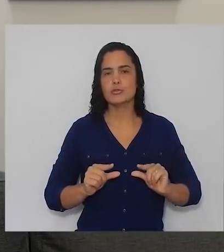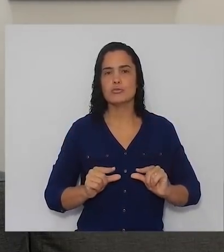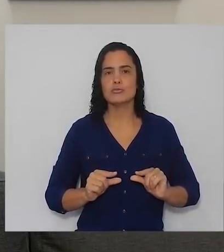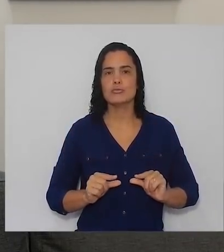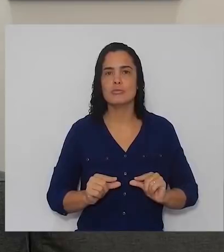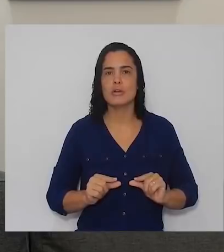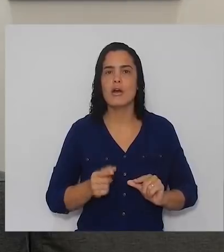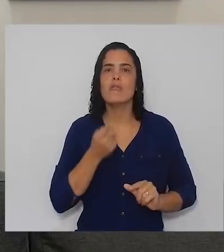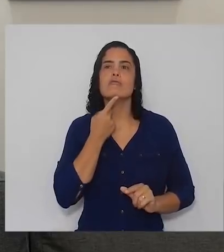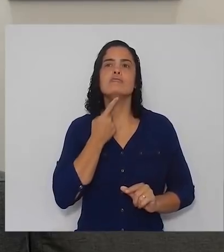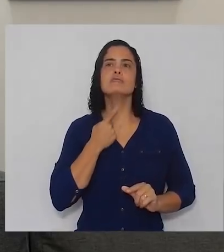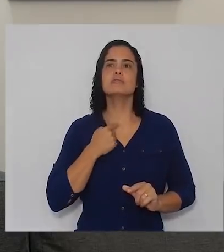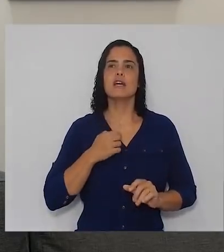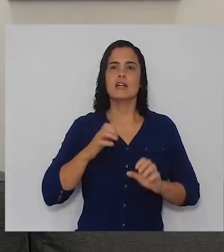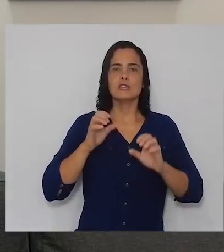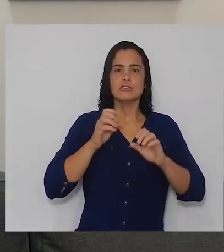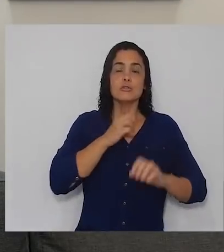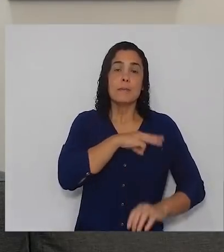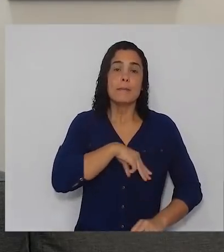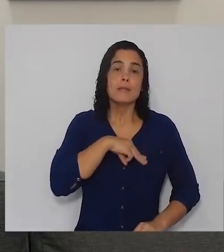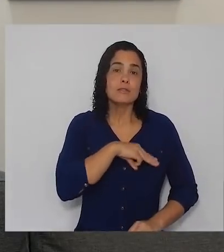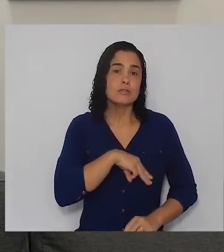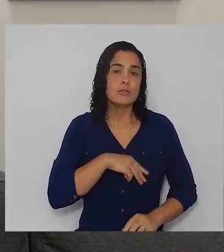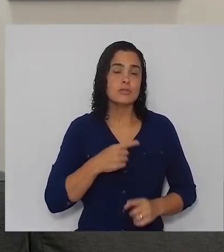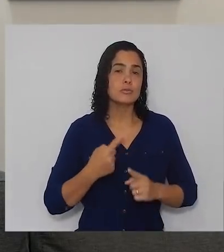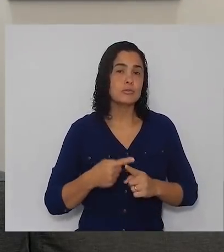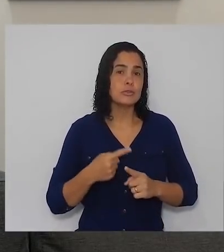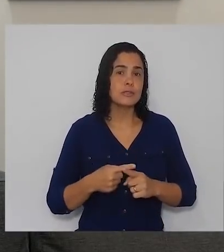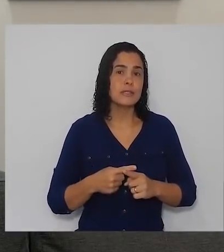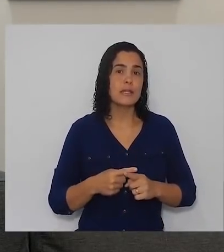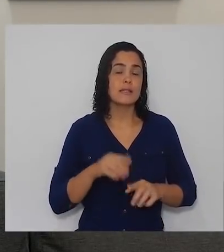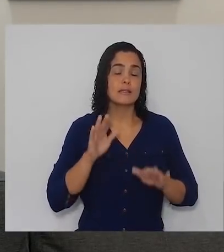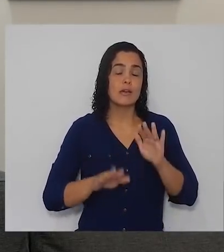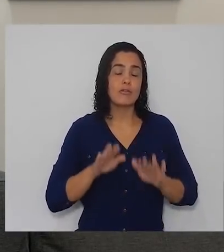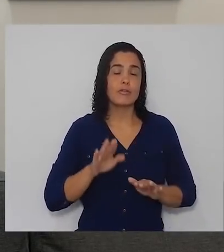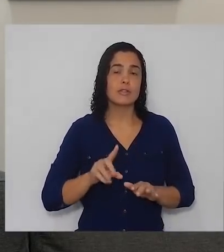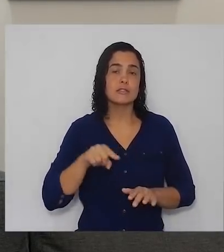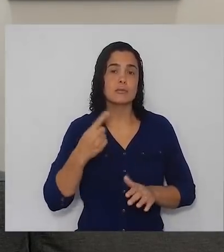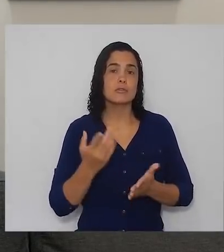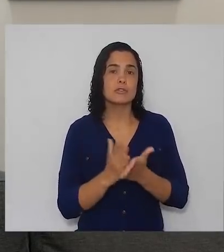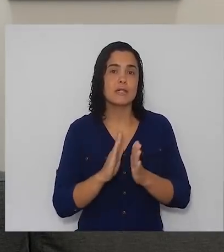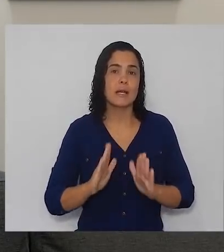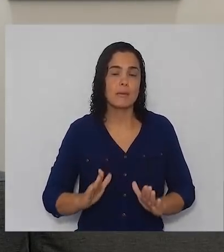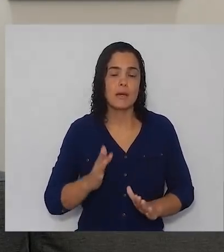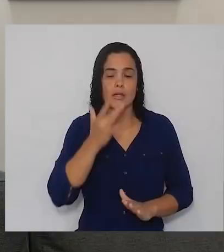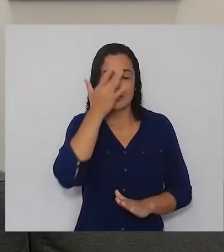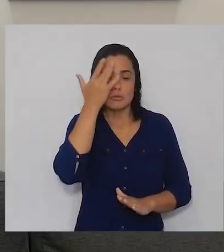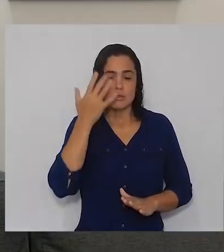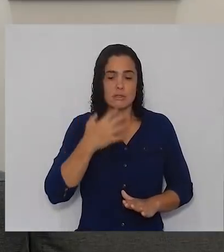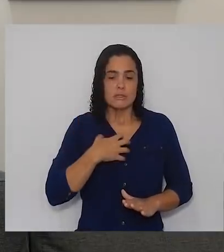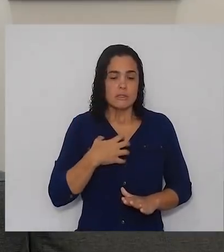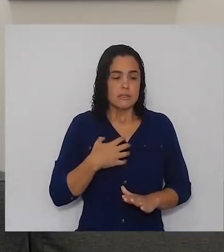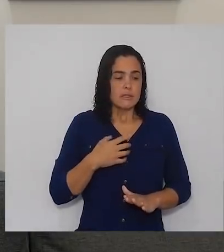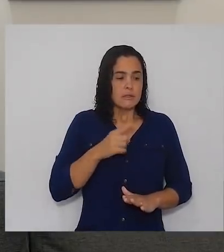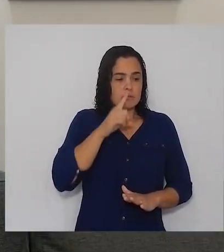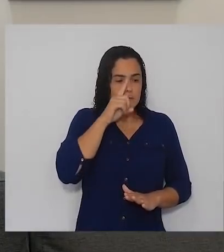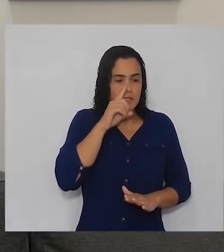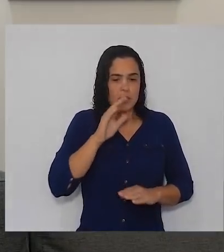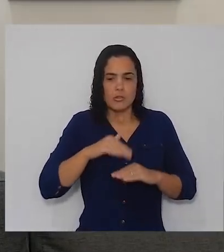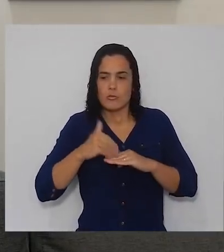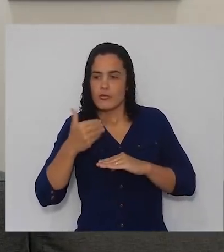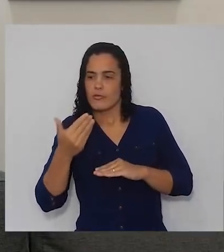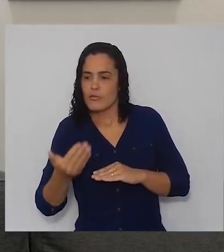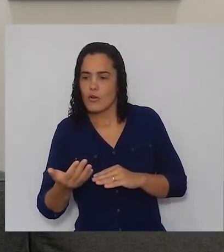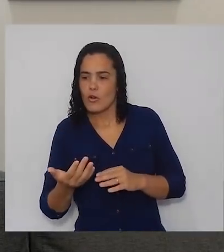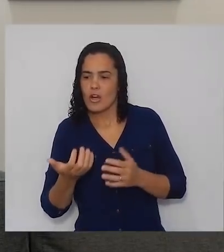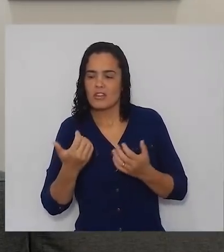de todas essas tensões que temos vivido. A acomodação pode ser um risco. Não há de ser. Eu tenho orado